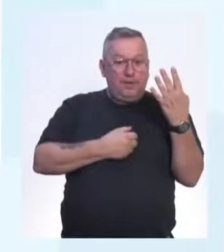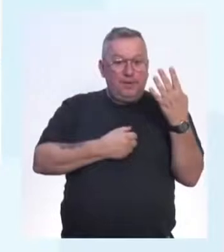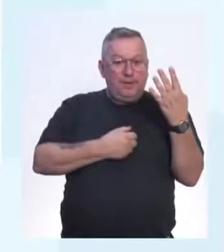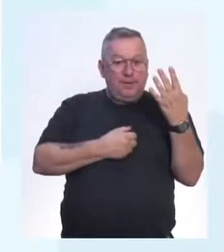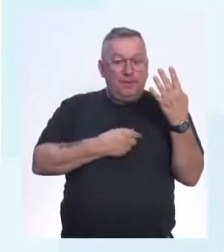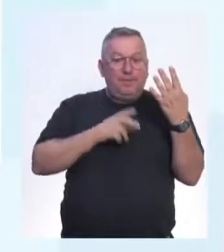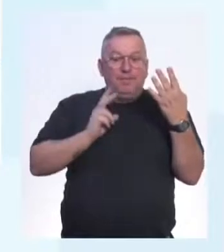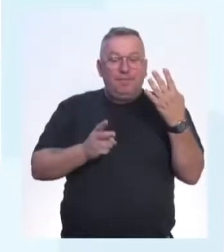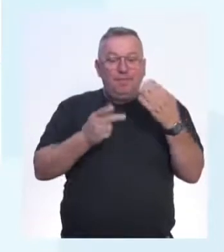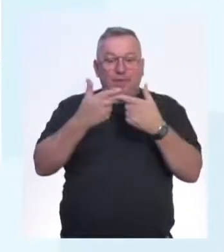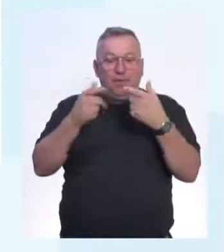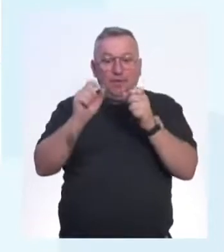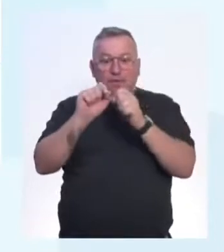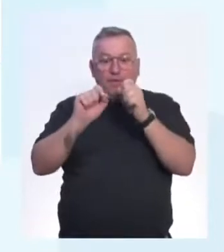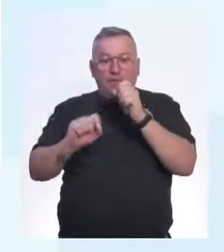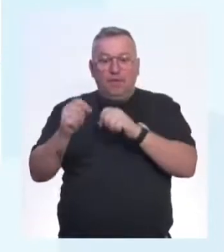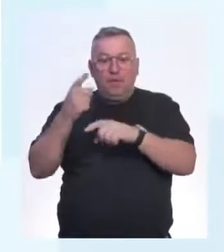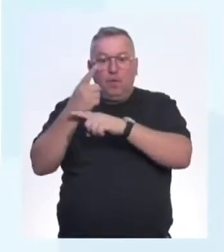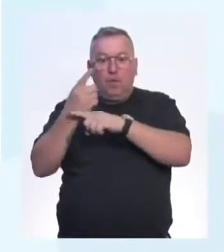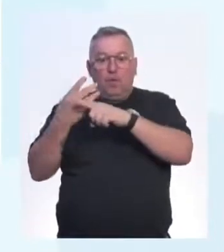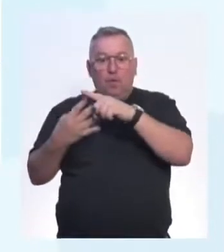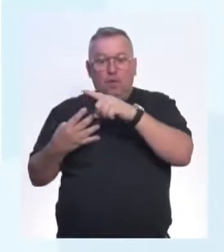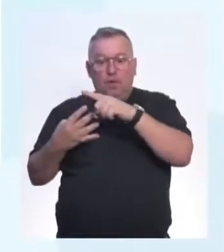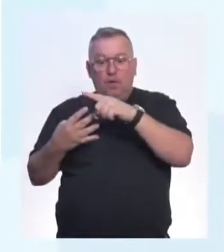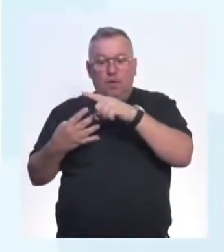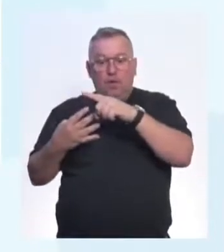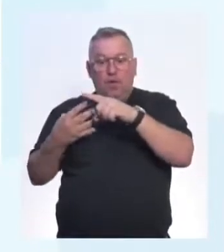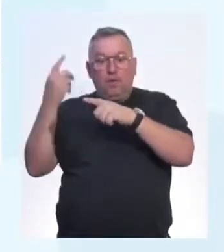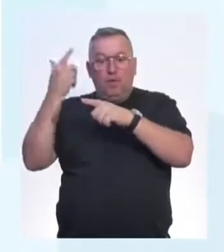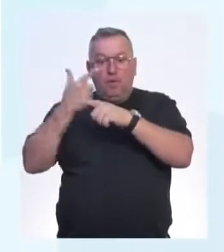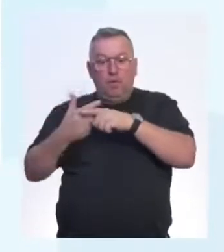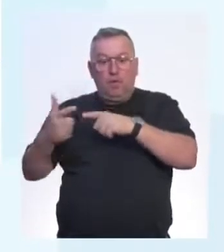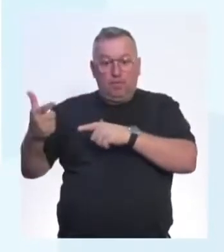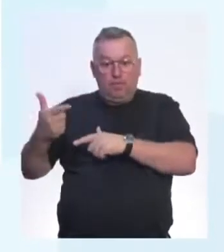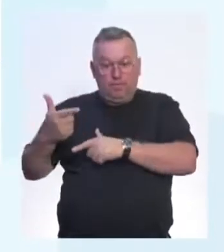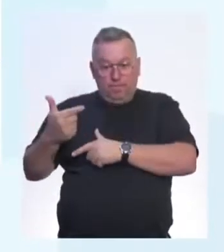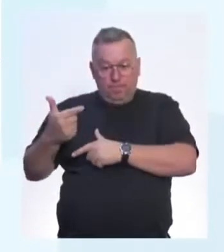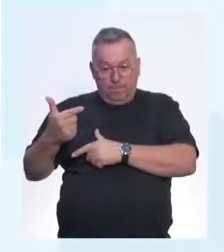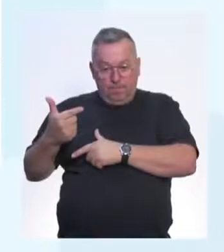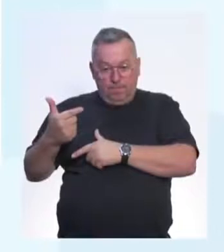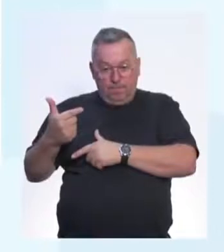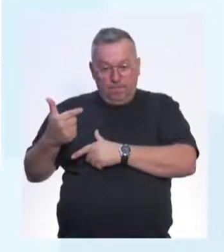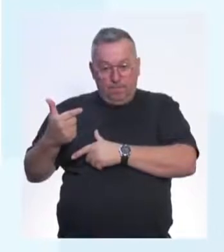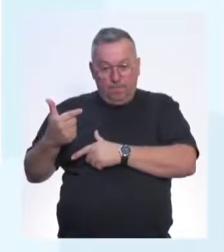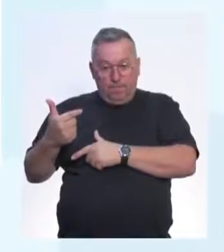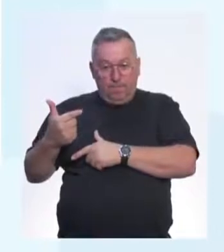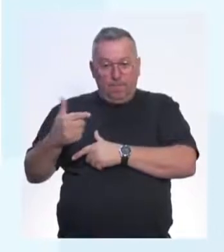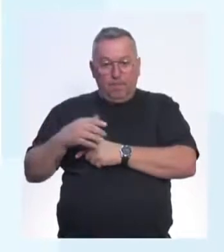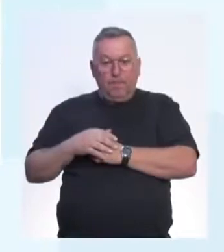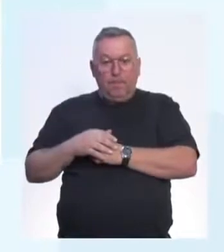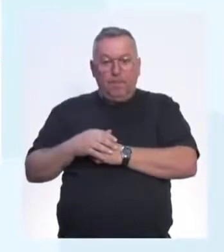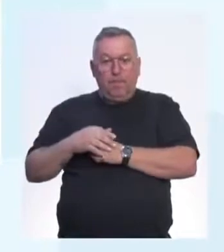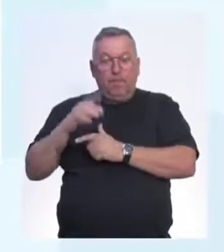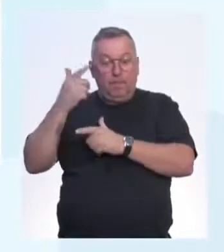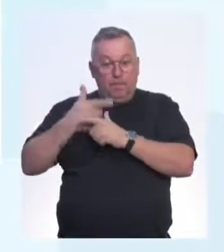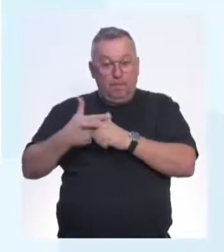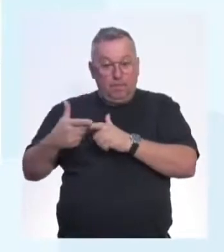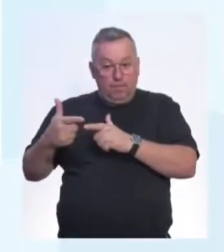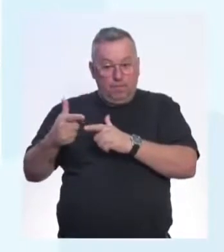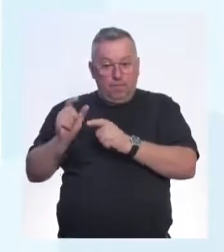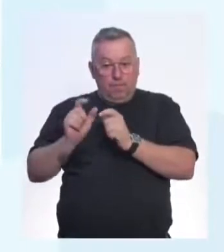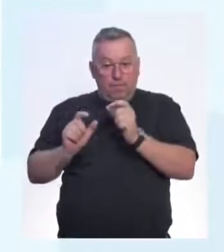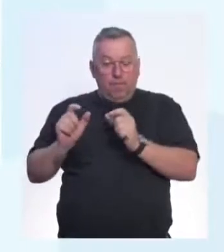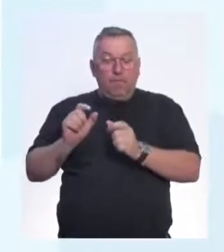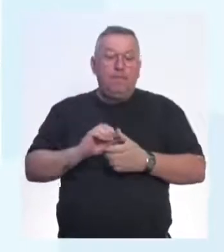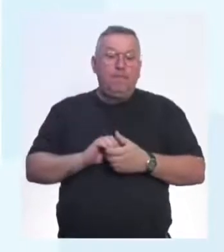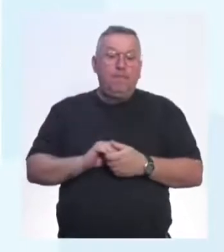mesma coisa eu vou fazer para o 1/4. Então eu dividi os 12, né? Então eu peguei um inteiro, dividi ele em 12